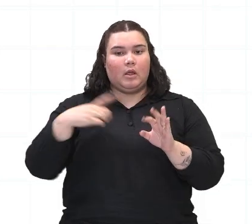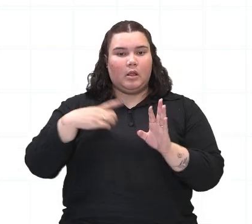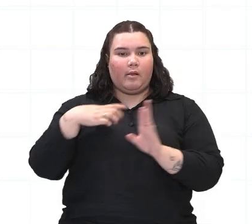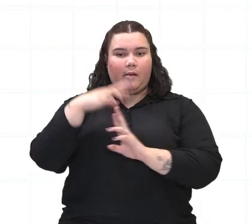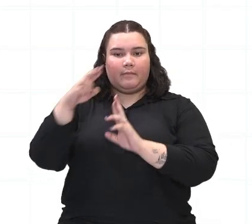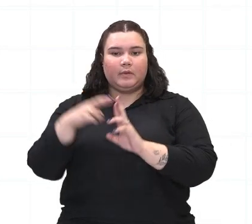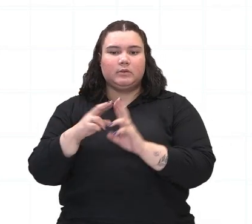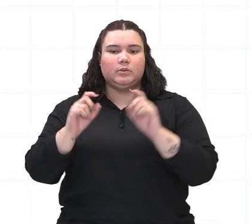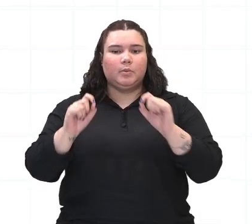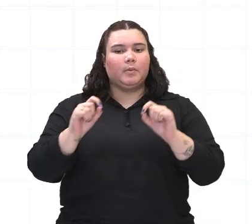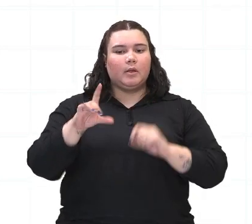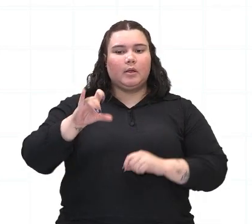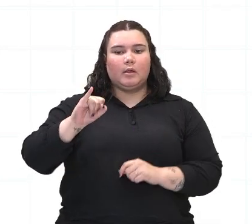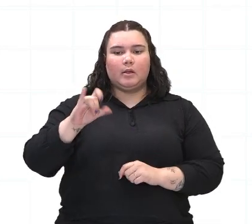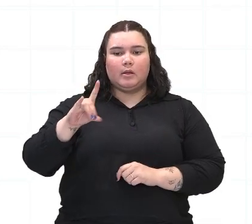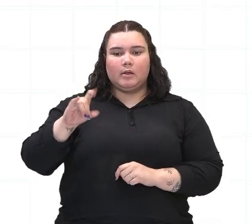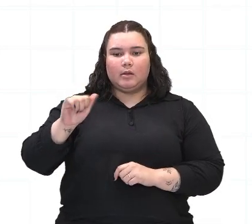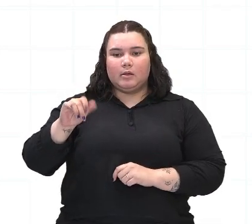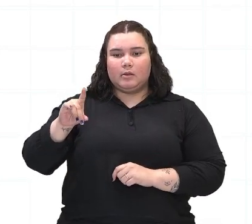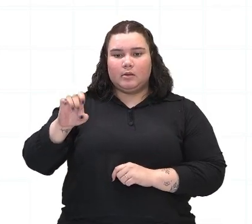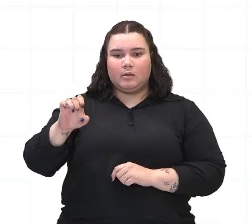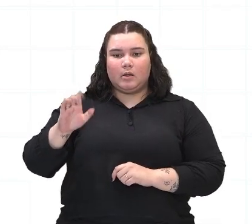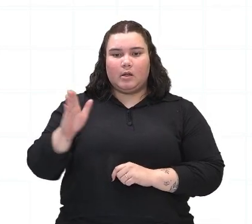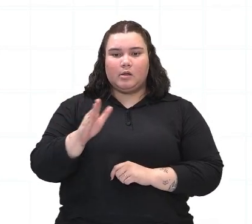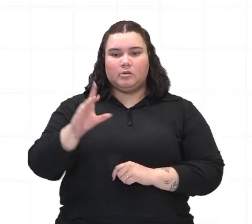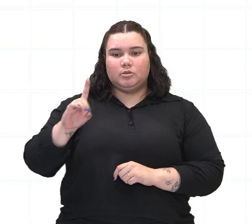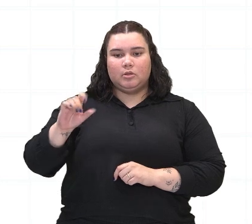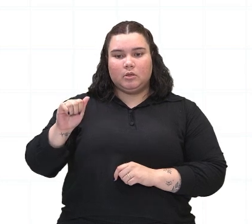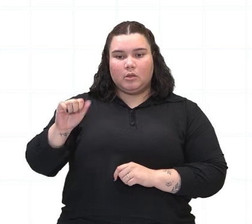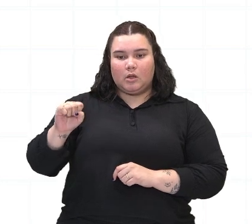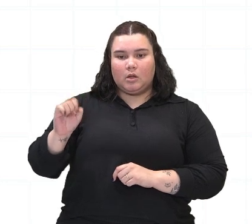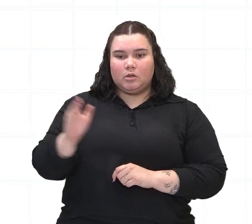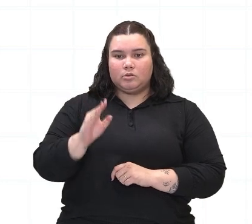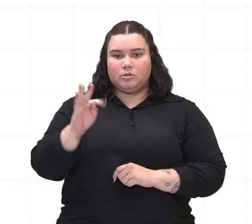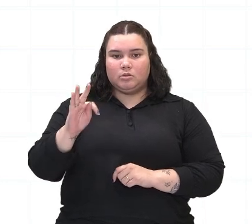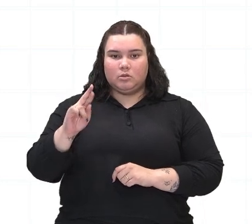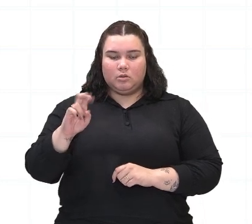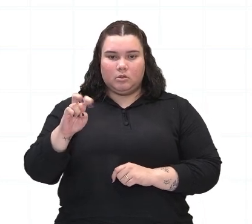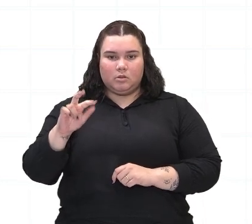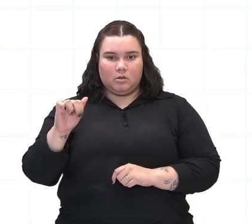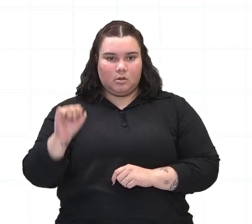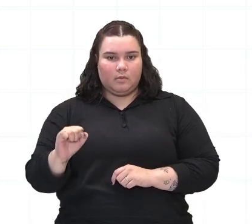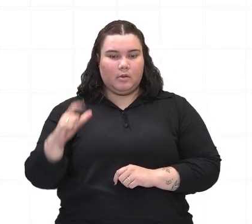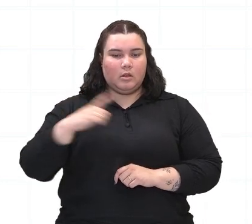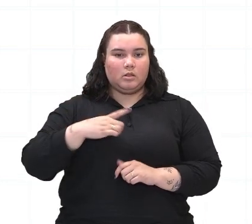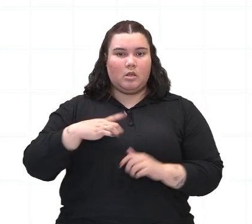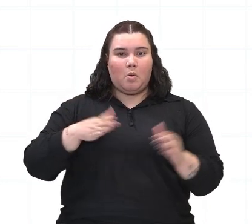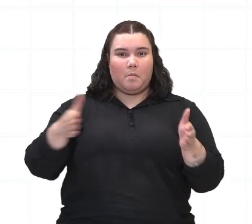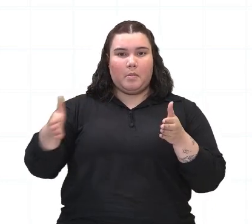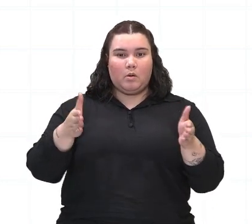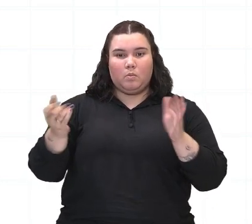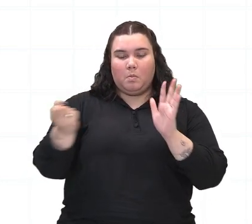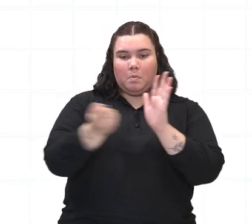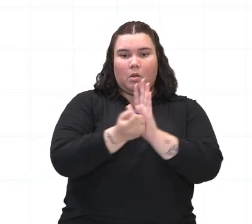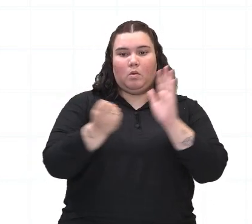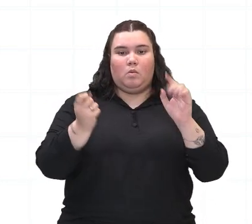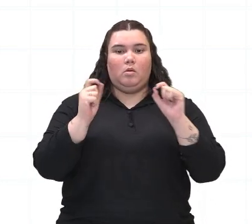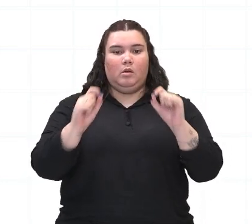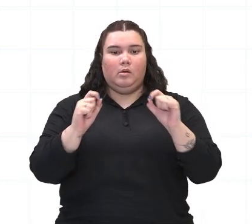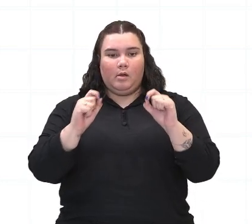Idade das Trevas marcou um período de deterioração econômica e